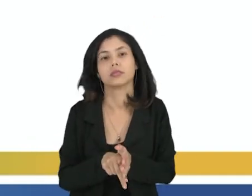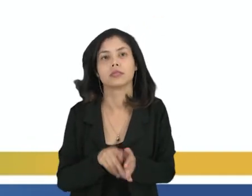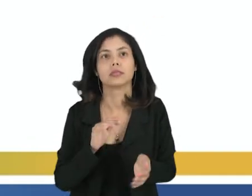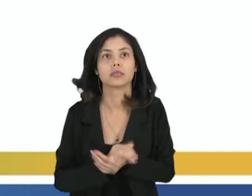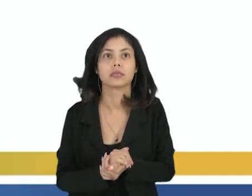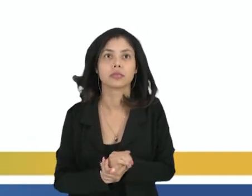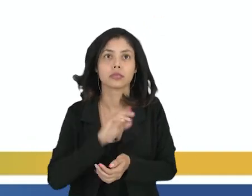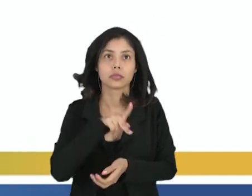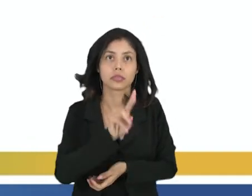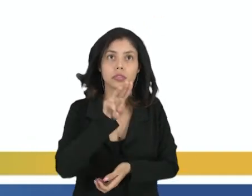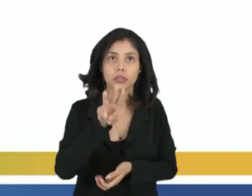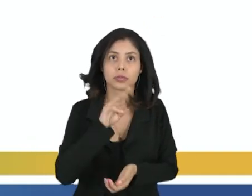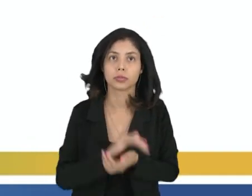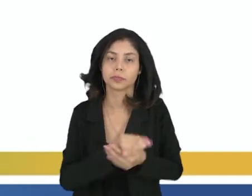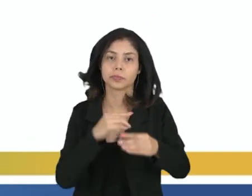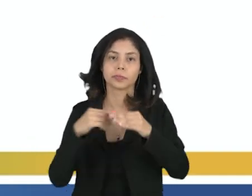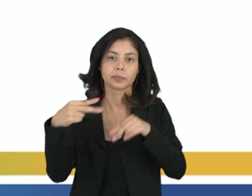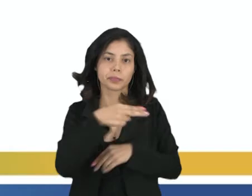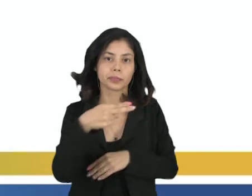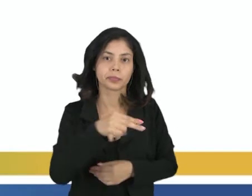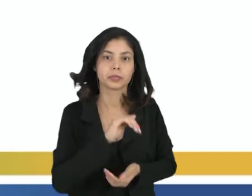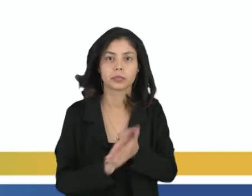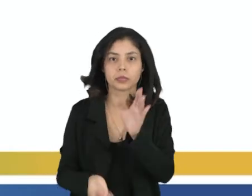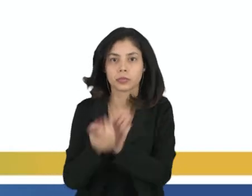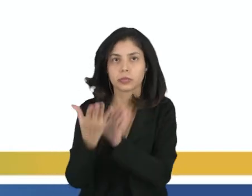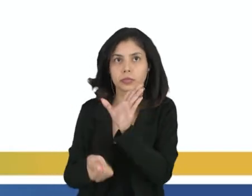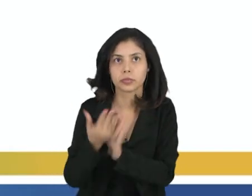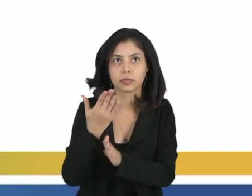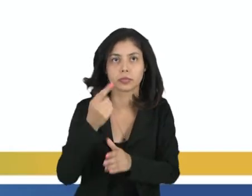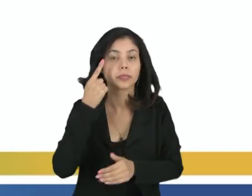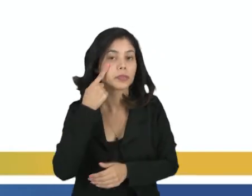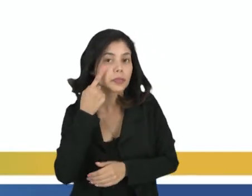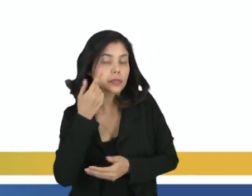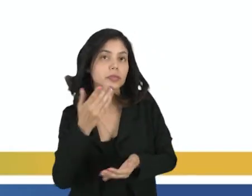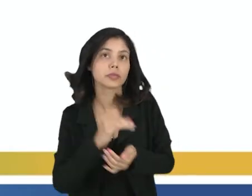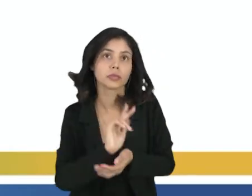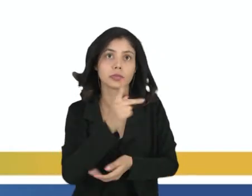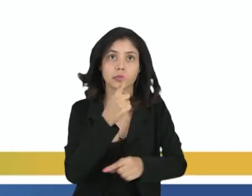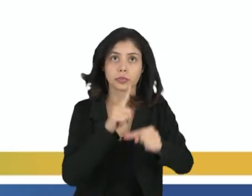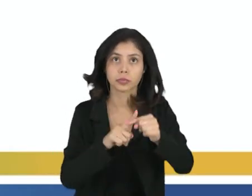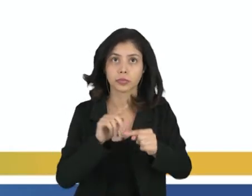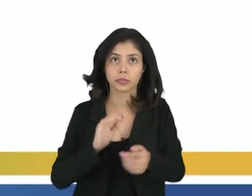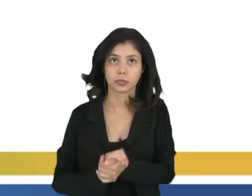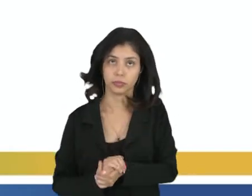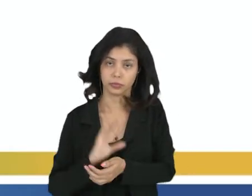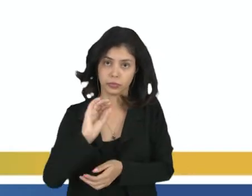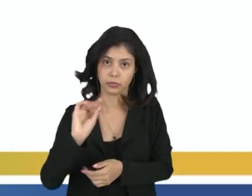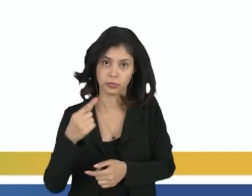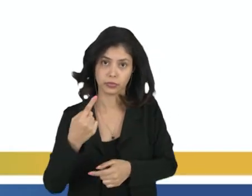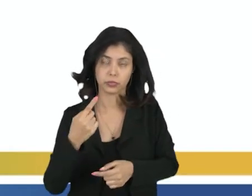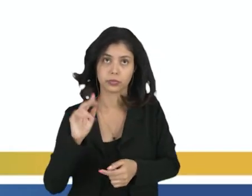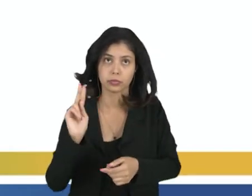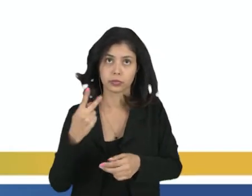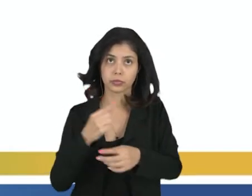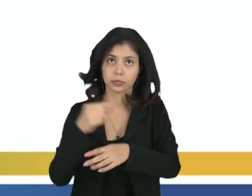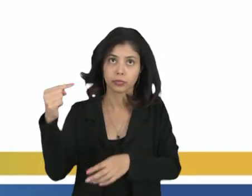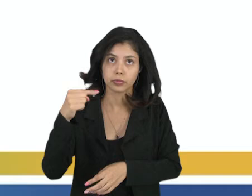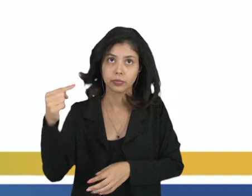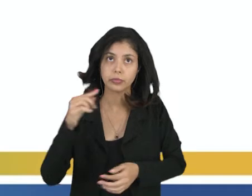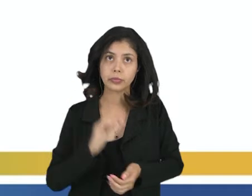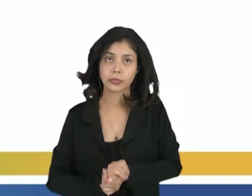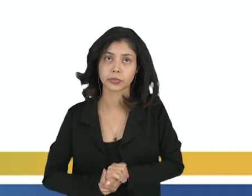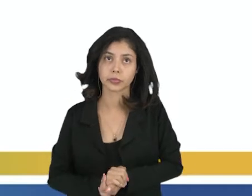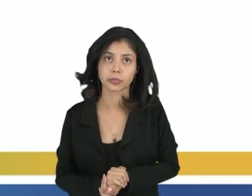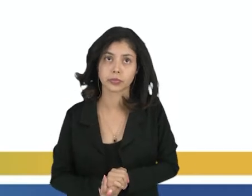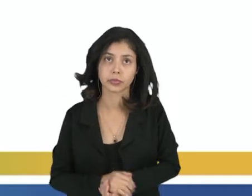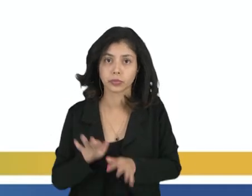o Kw igual produto da concentração dos íons, então tá aqui os íons, a concentração representada